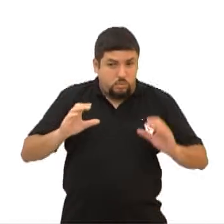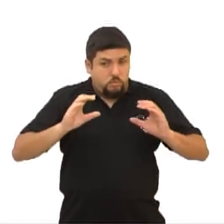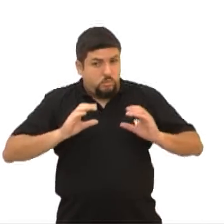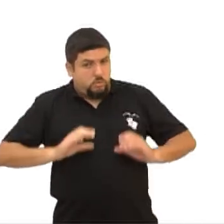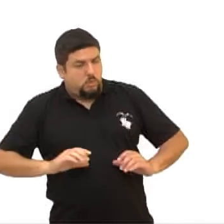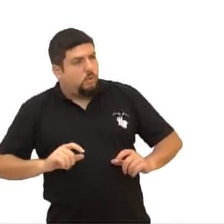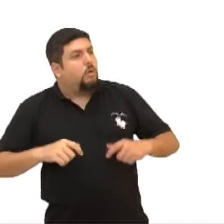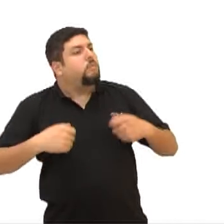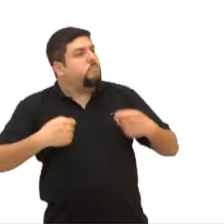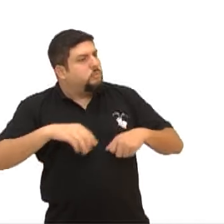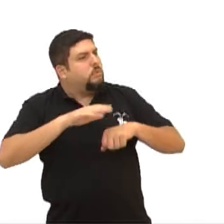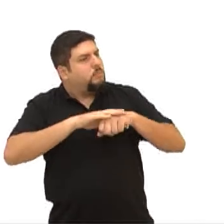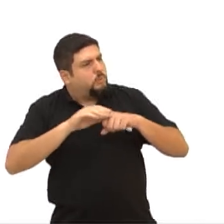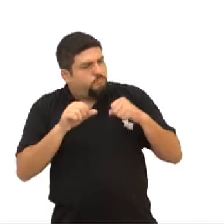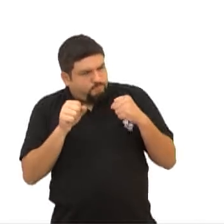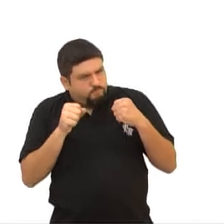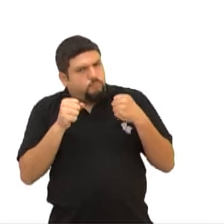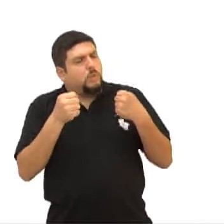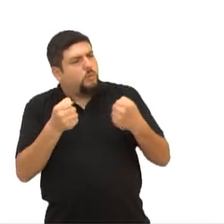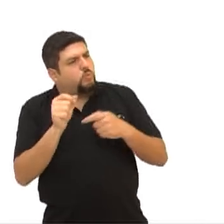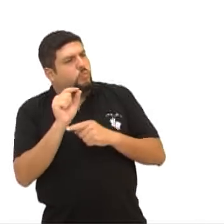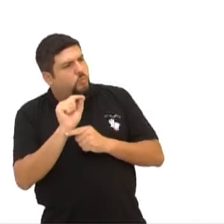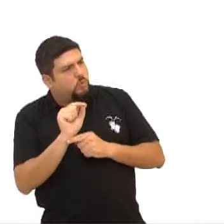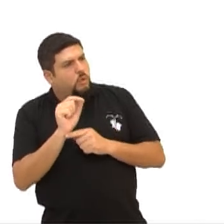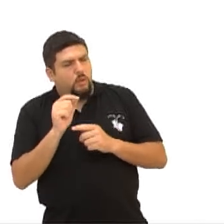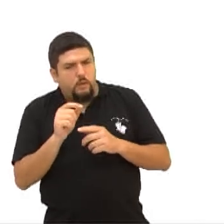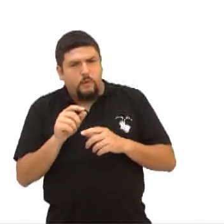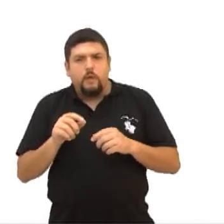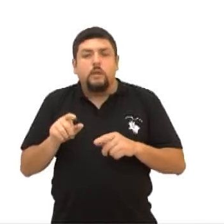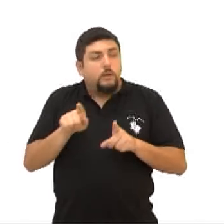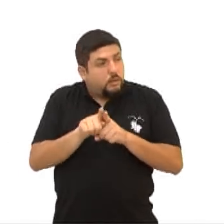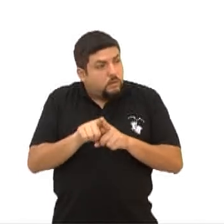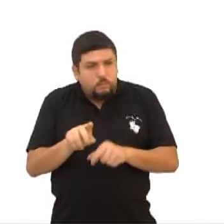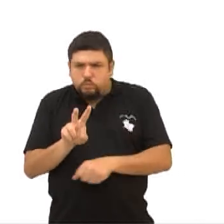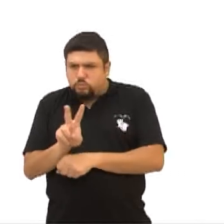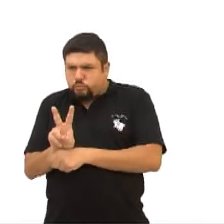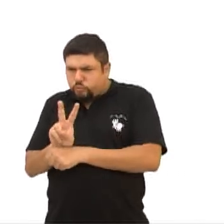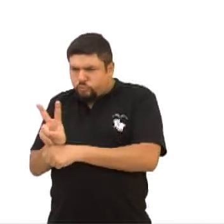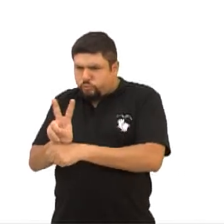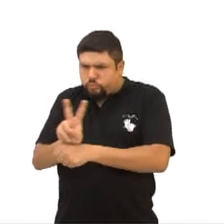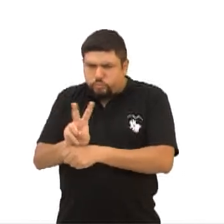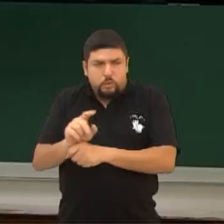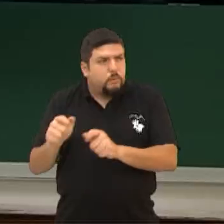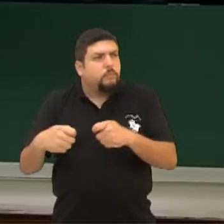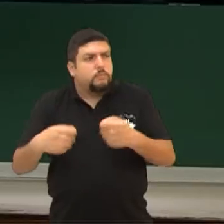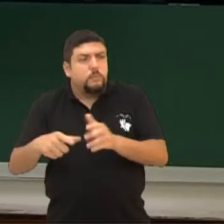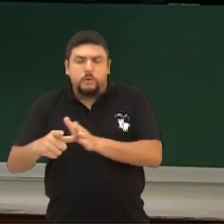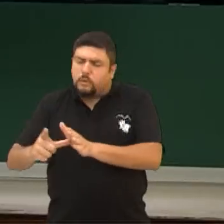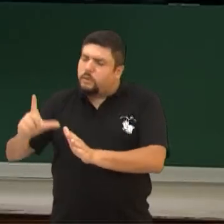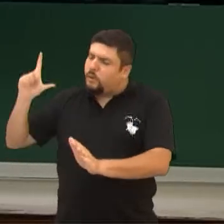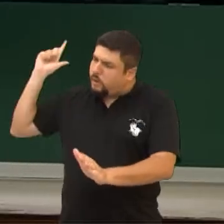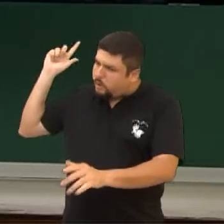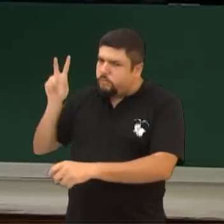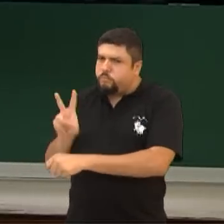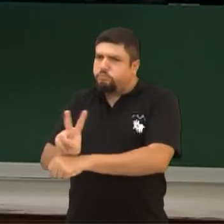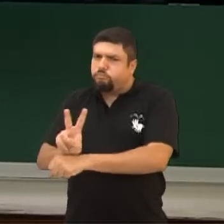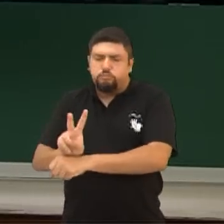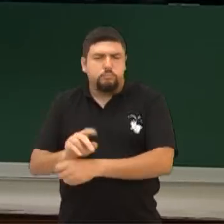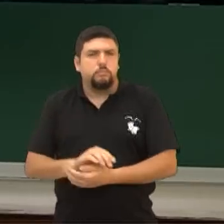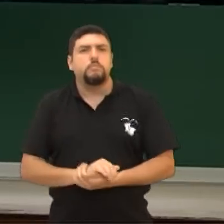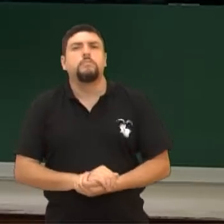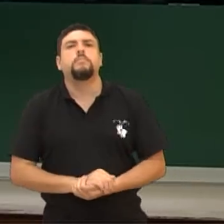mais ativamente e a ação de fiscalização deveria ter começado antes.